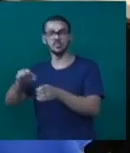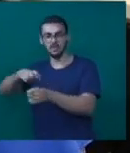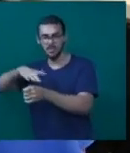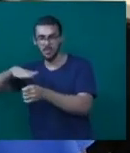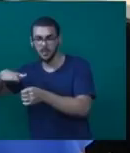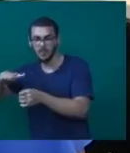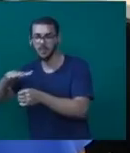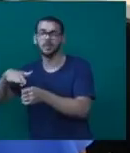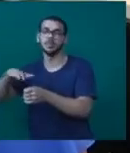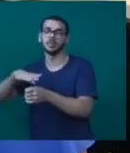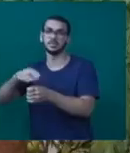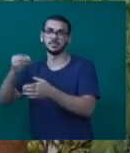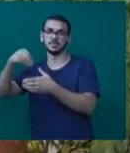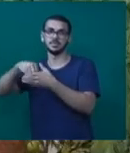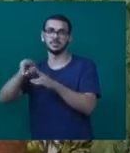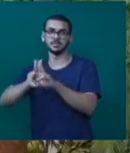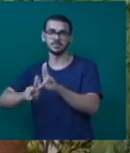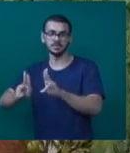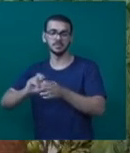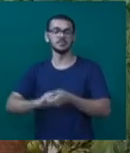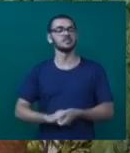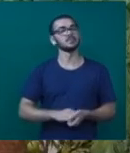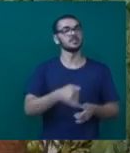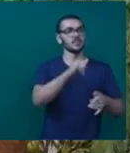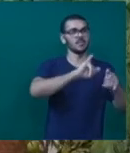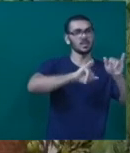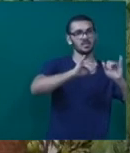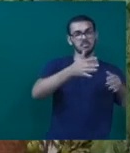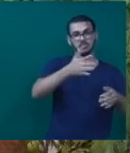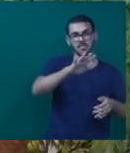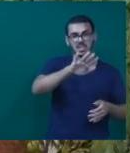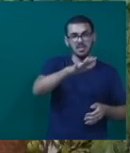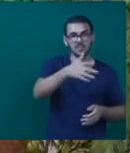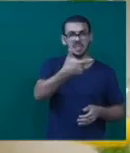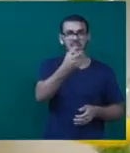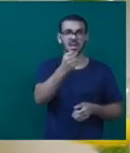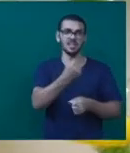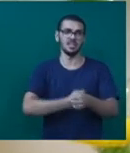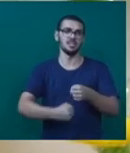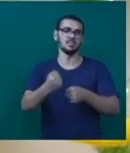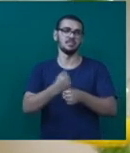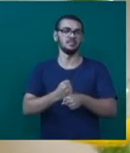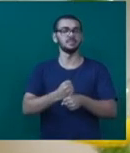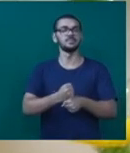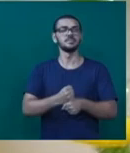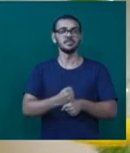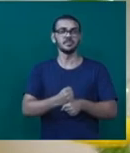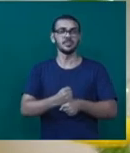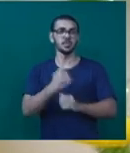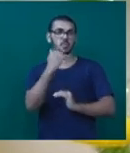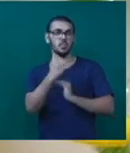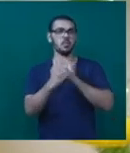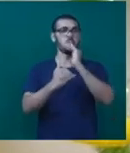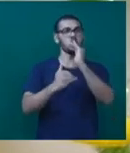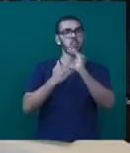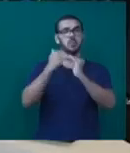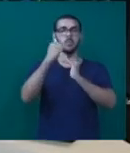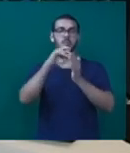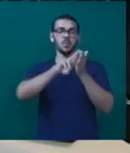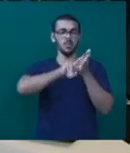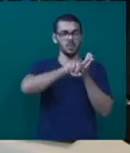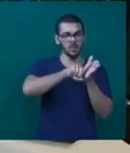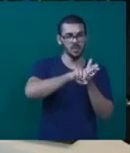extensão dentro da universidade. O laboratório existe há aproximadamente 10 anos. São desenvolvidas várias pesquisas.